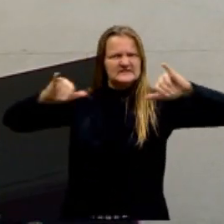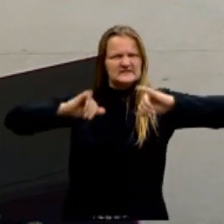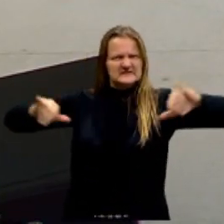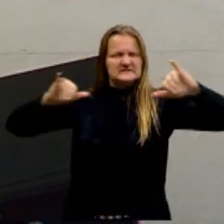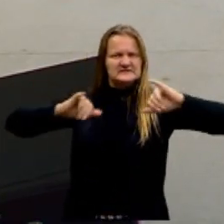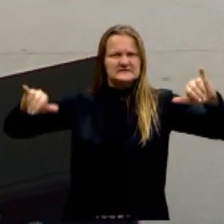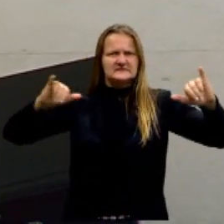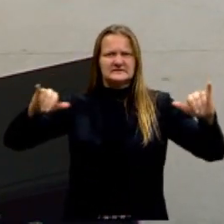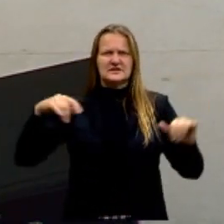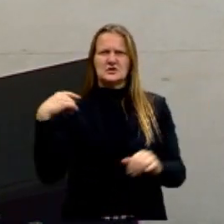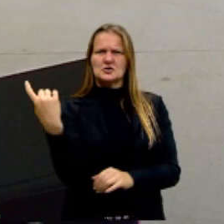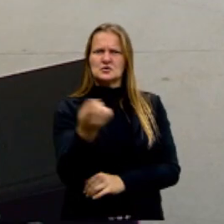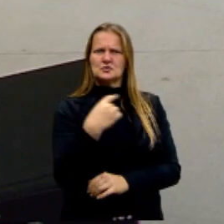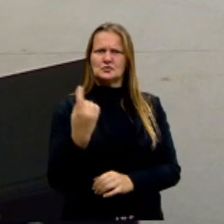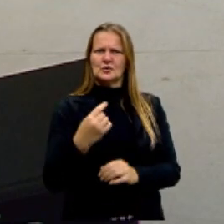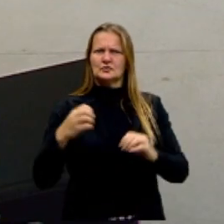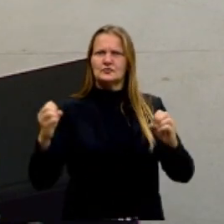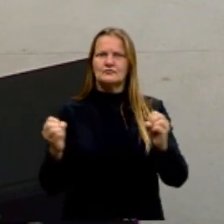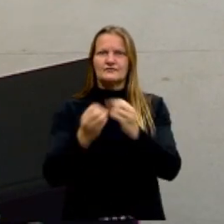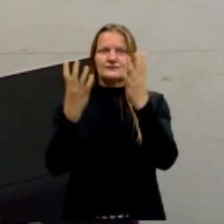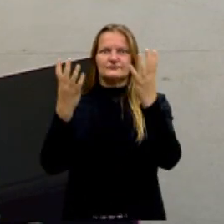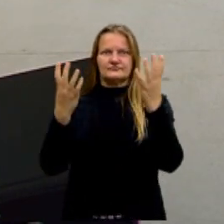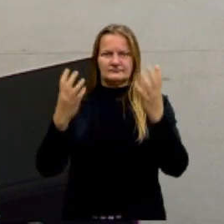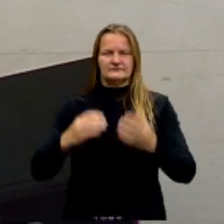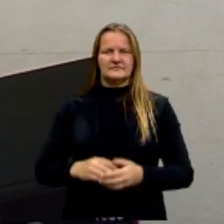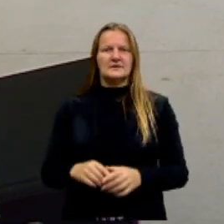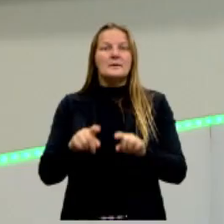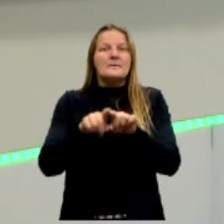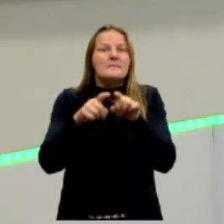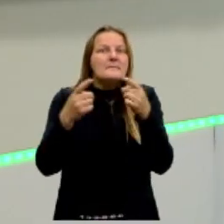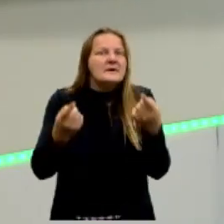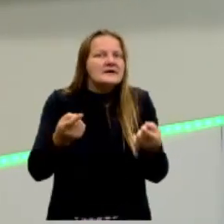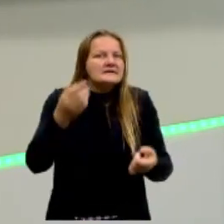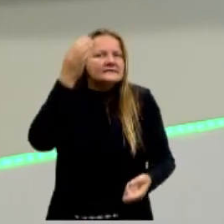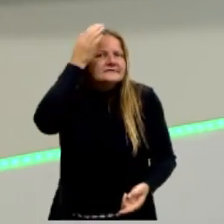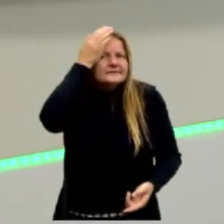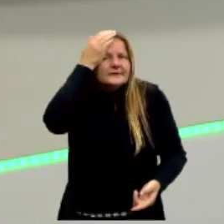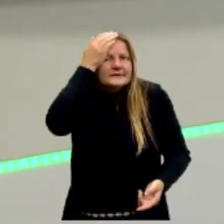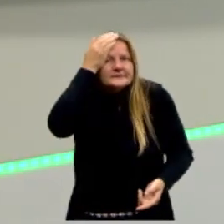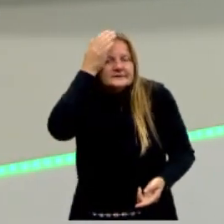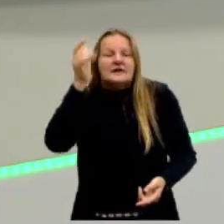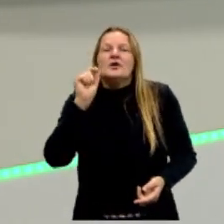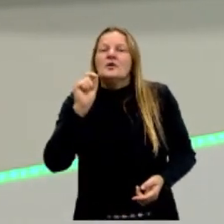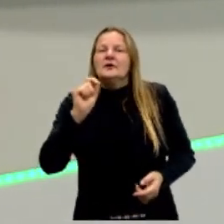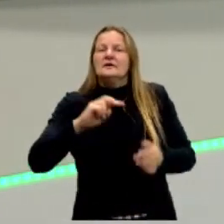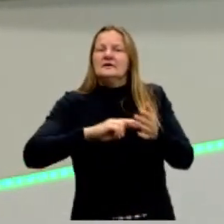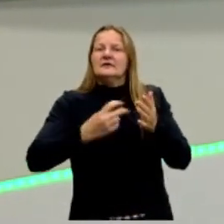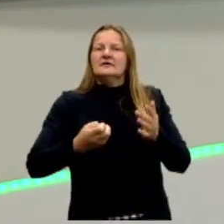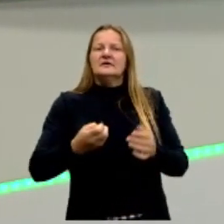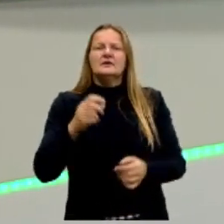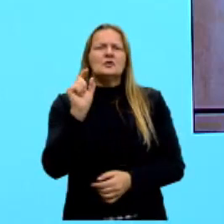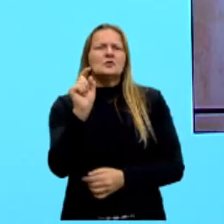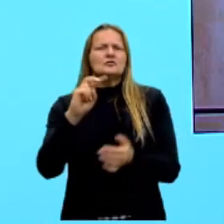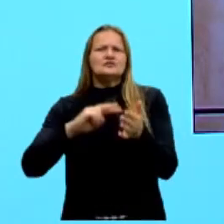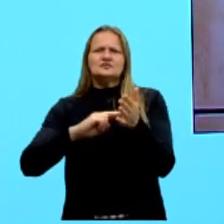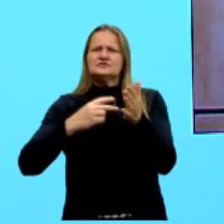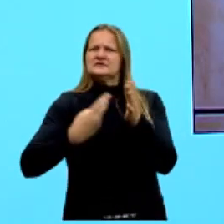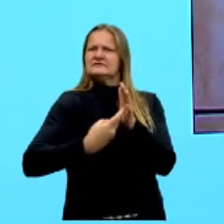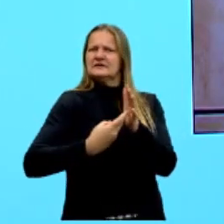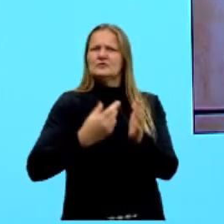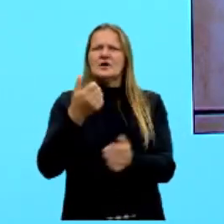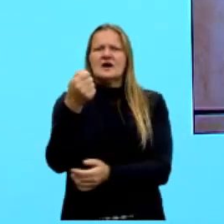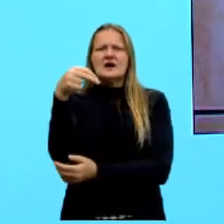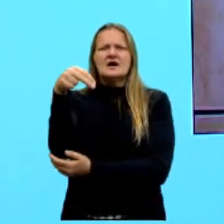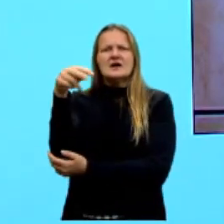todo o nosso evento mas Anitta O que que significa antropofagia